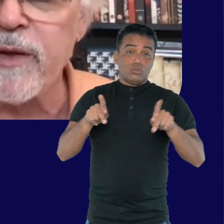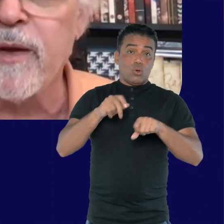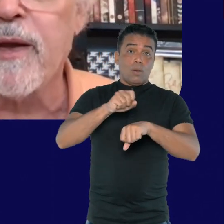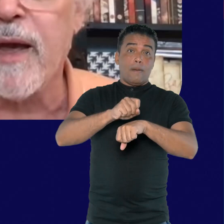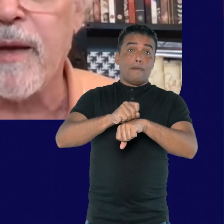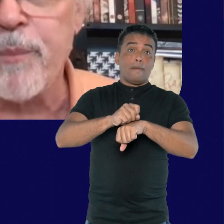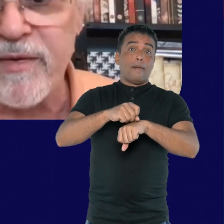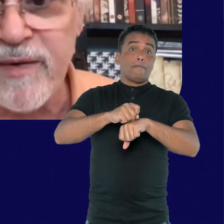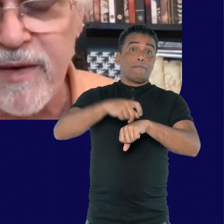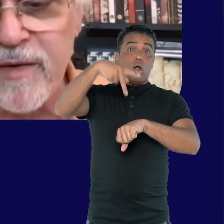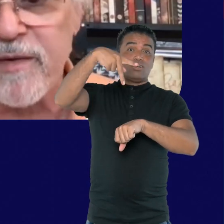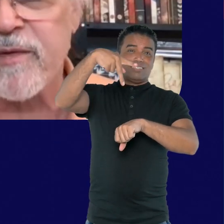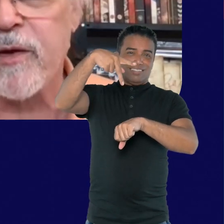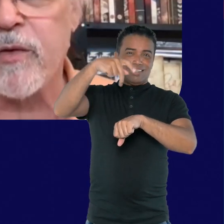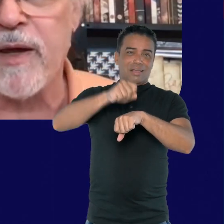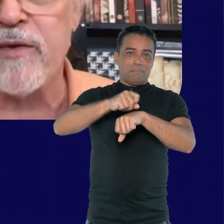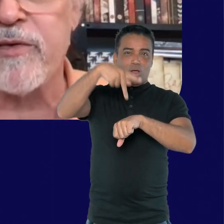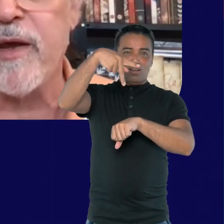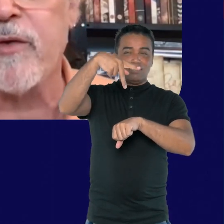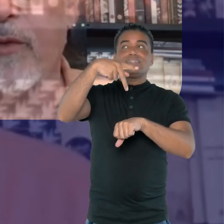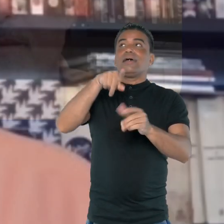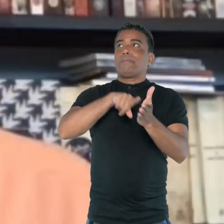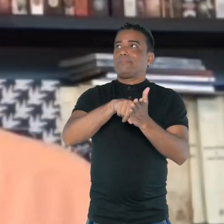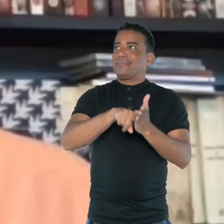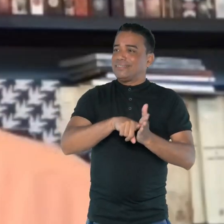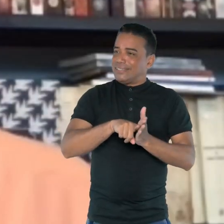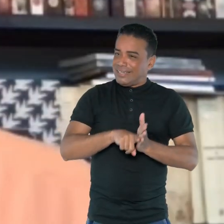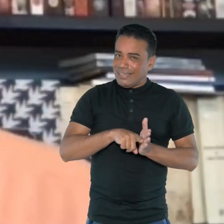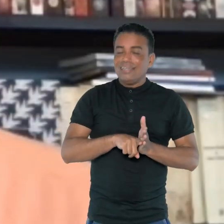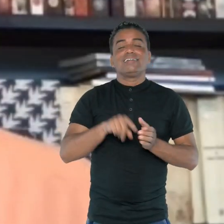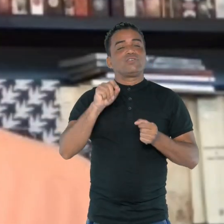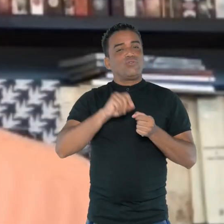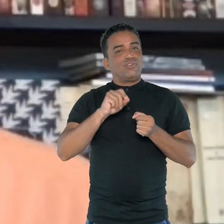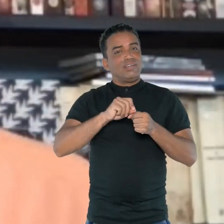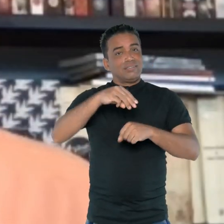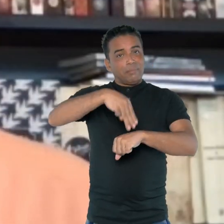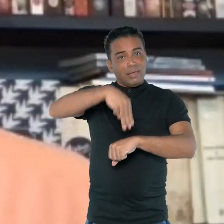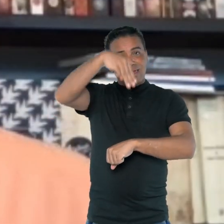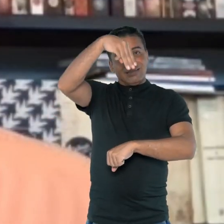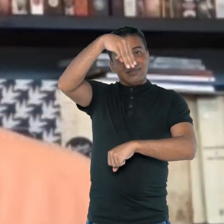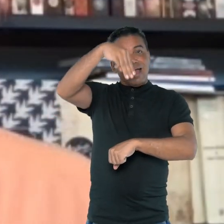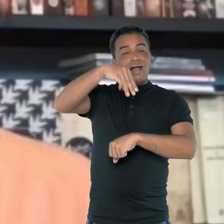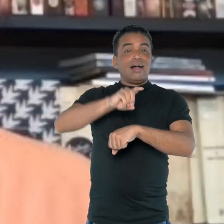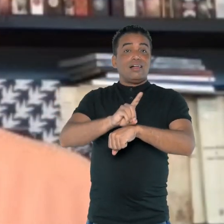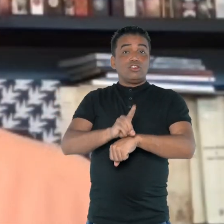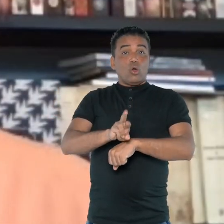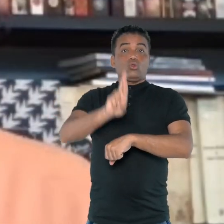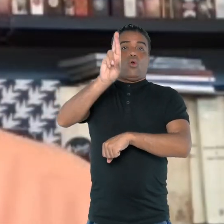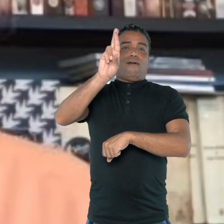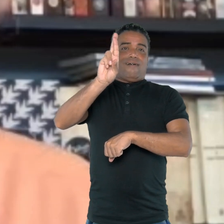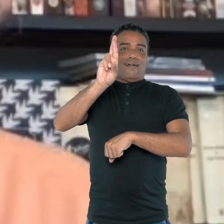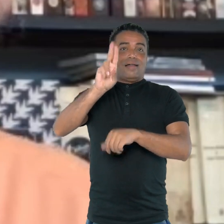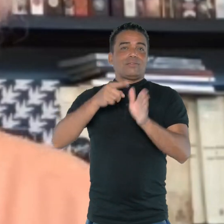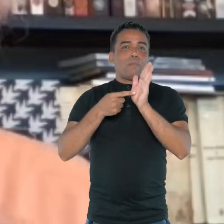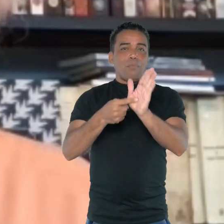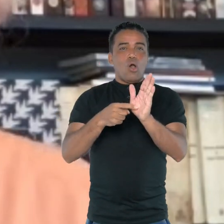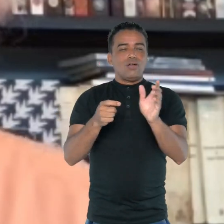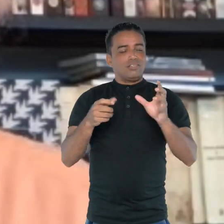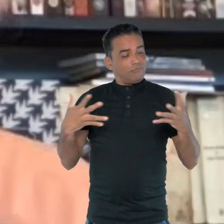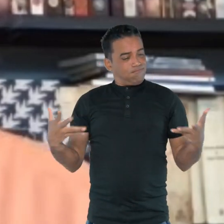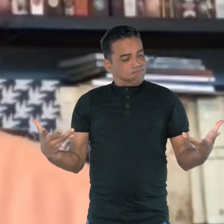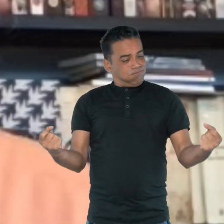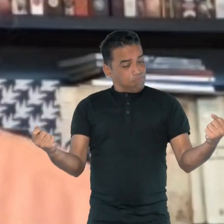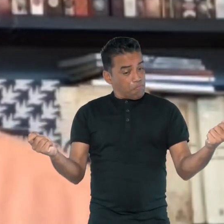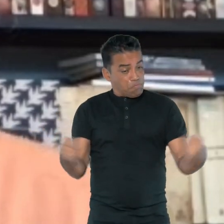eu fui, pesquisas que eu realizei com mestrandos e com doutorandos, que mostra esta